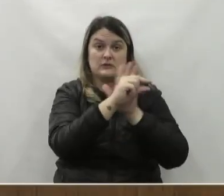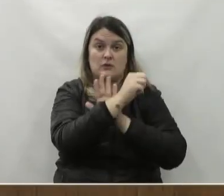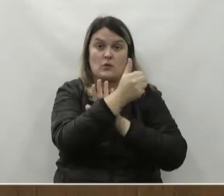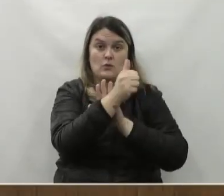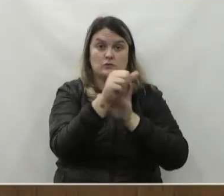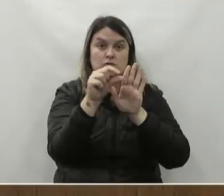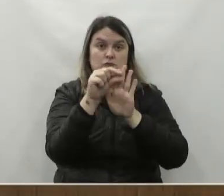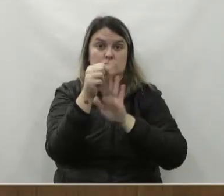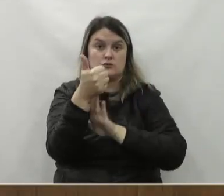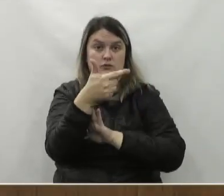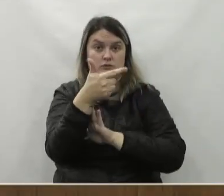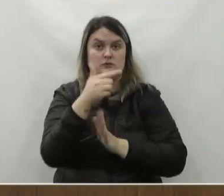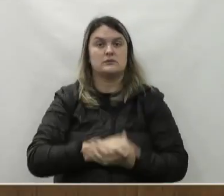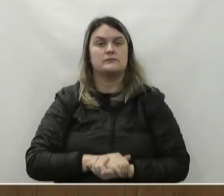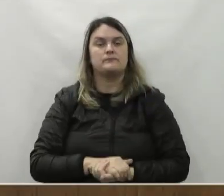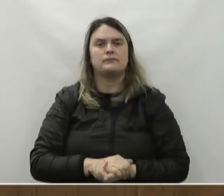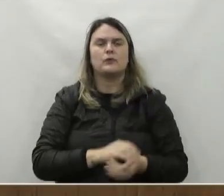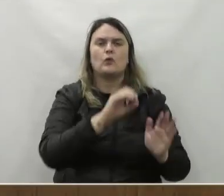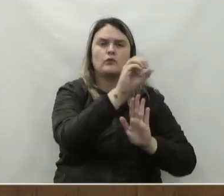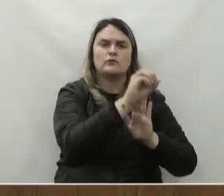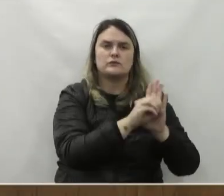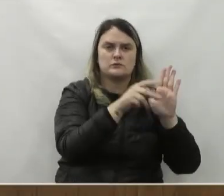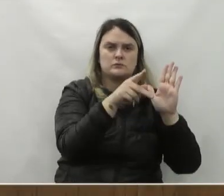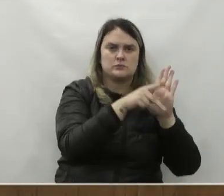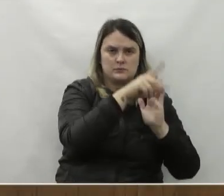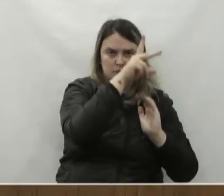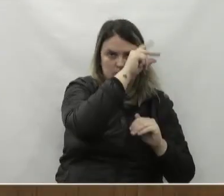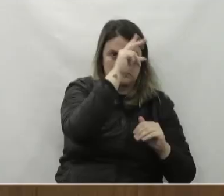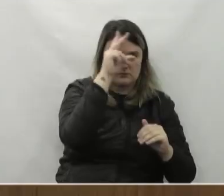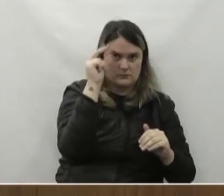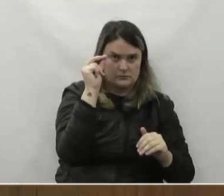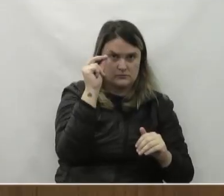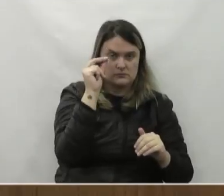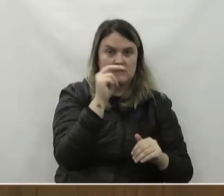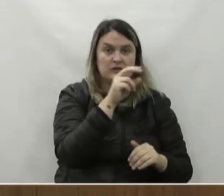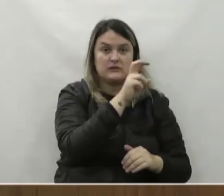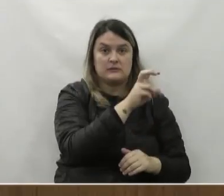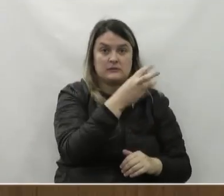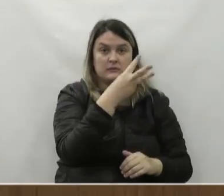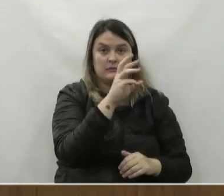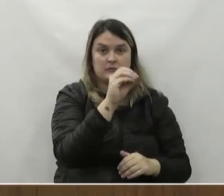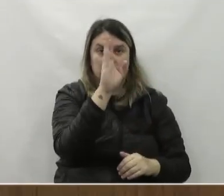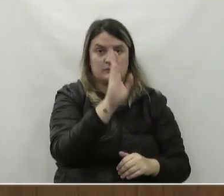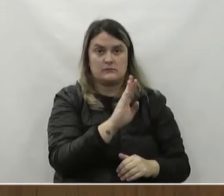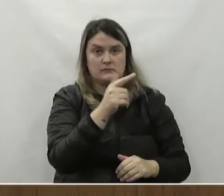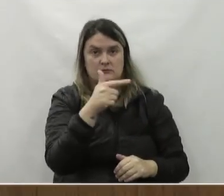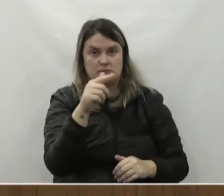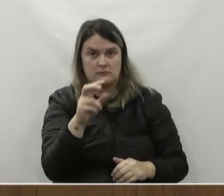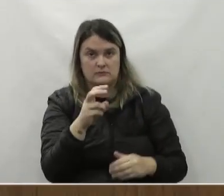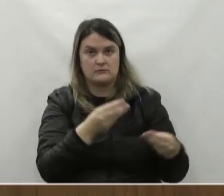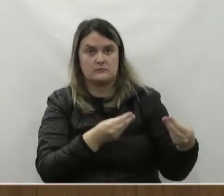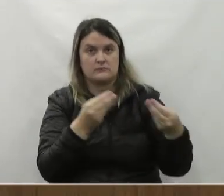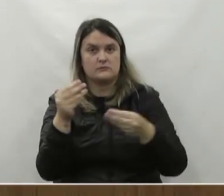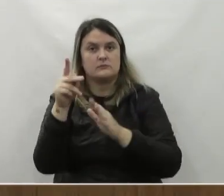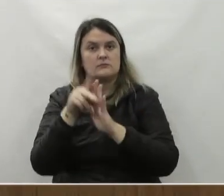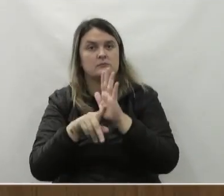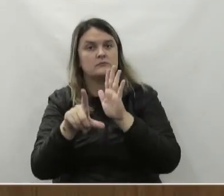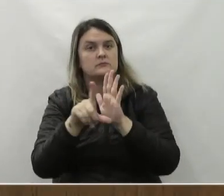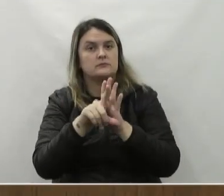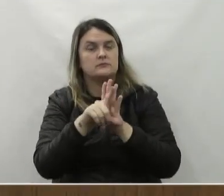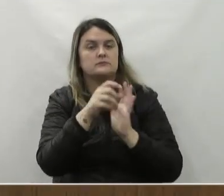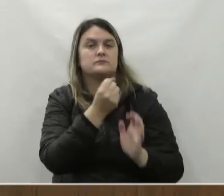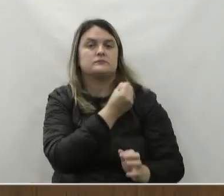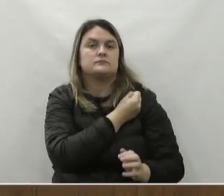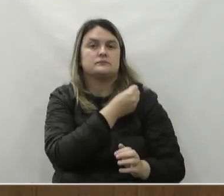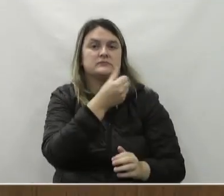11 e 12. Ofícios do Executivo. Ofício 530/2025 encaminha projeto de lei ordinária